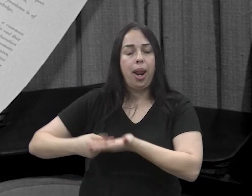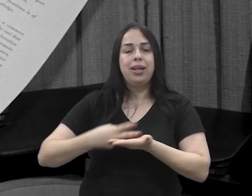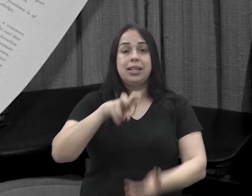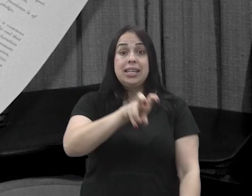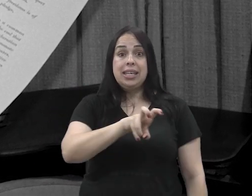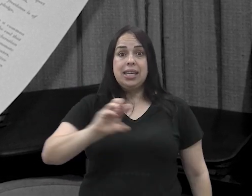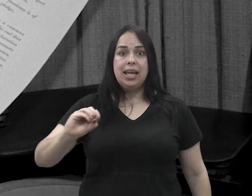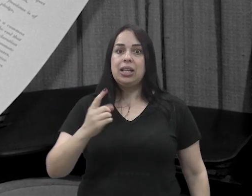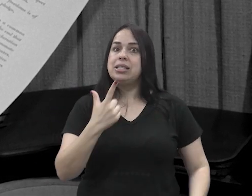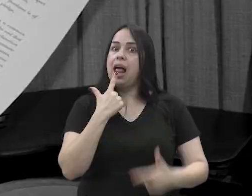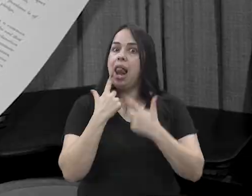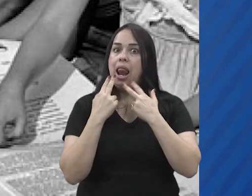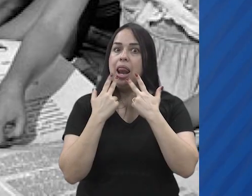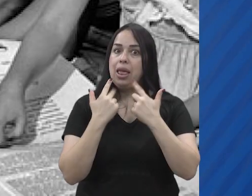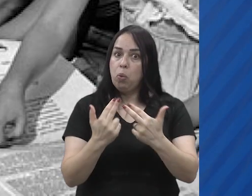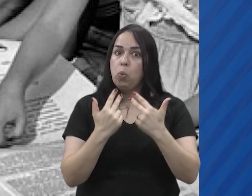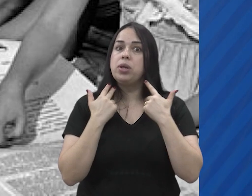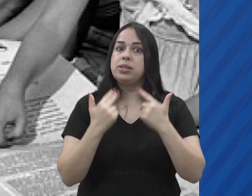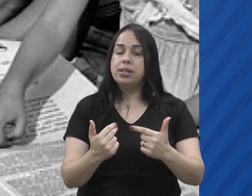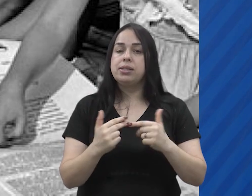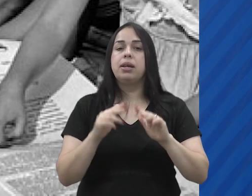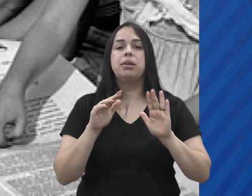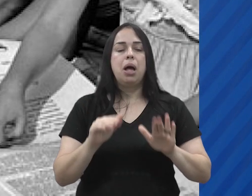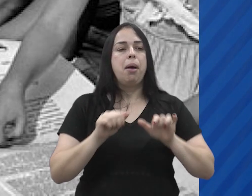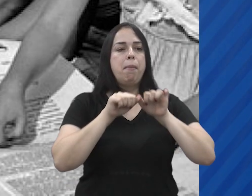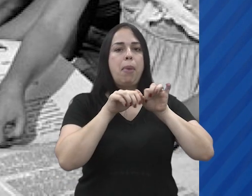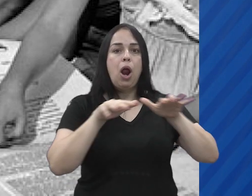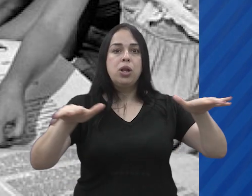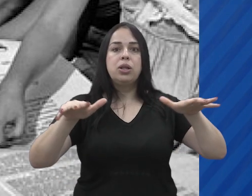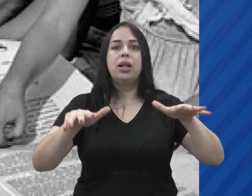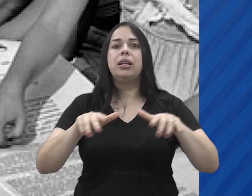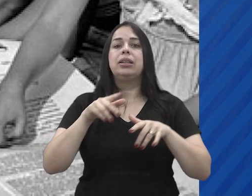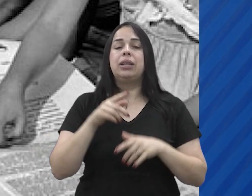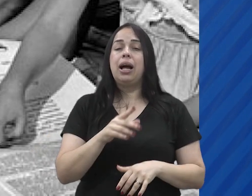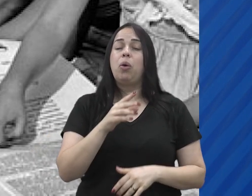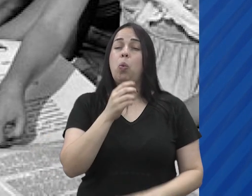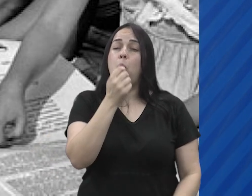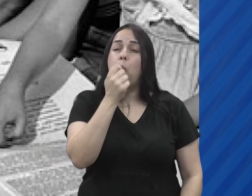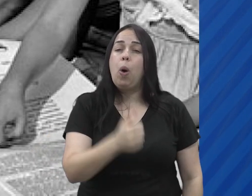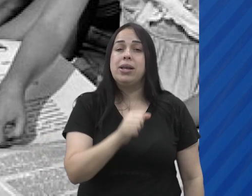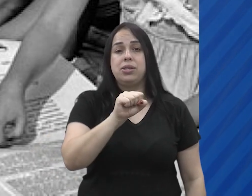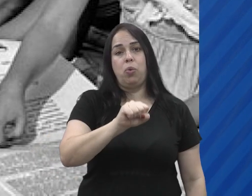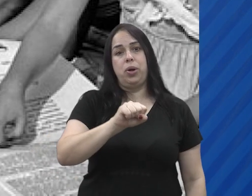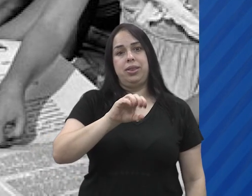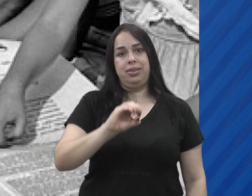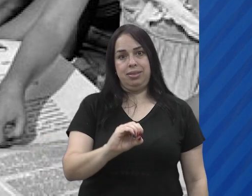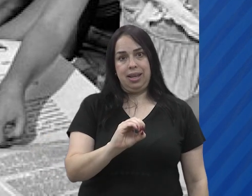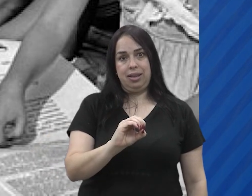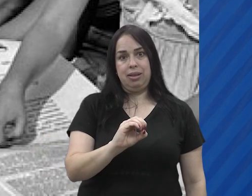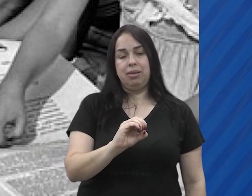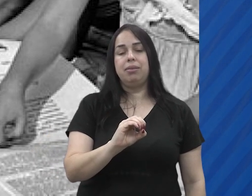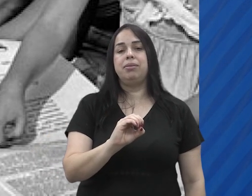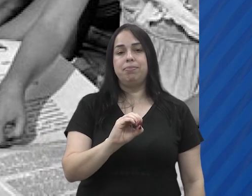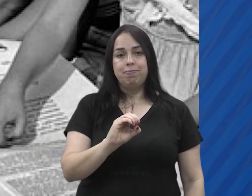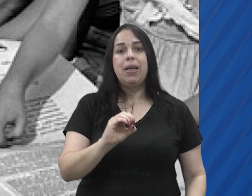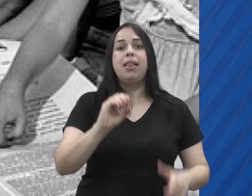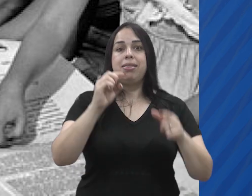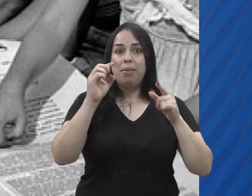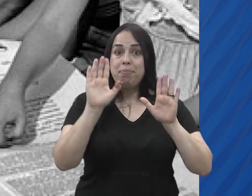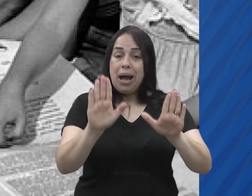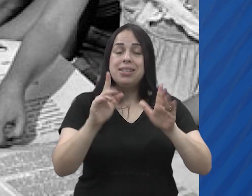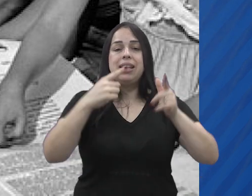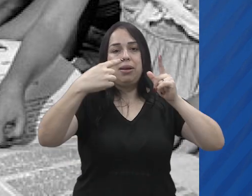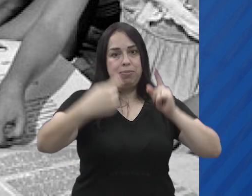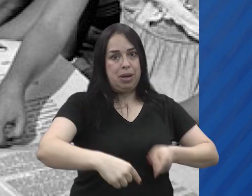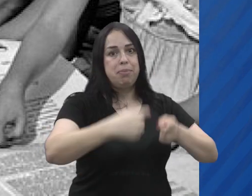500 idiomas. E mesmo com amplo alcance, a declaração completa quase 8 décadas, sob ameaças e desafios